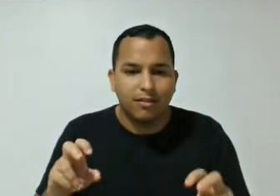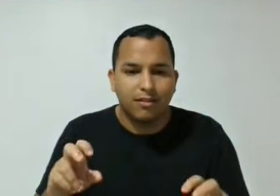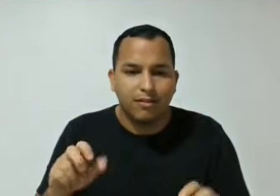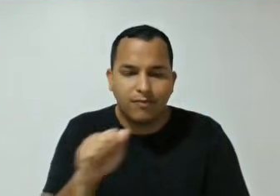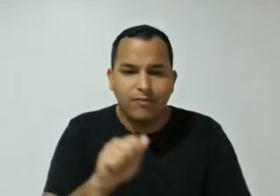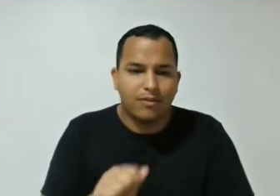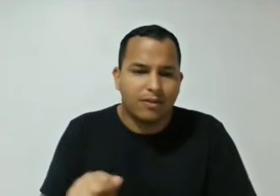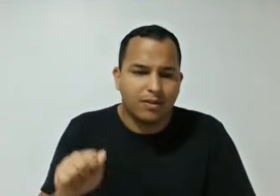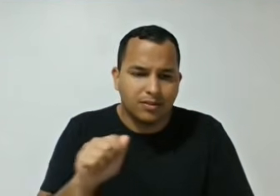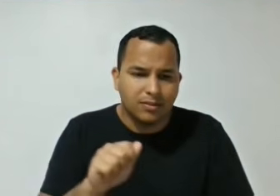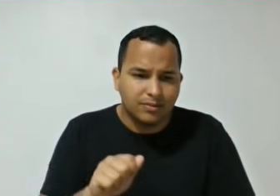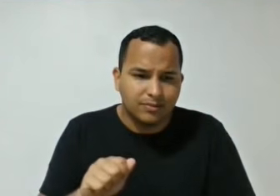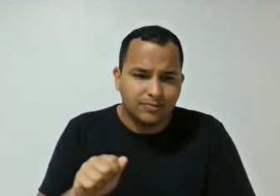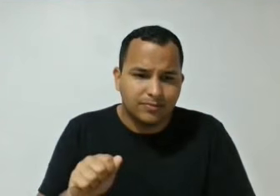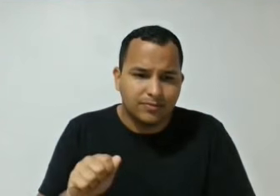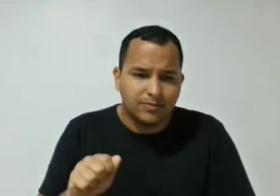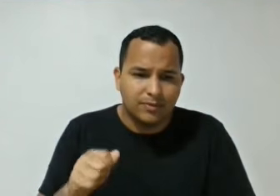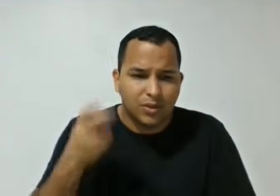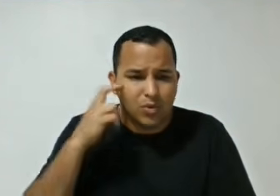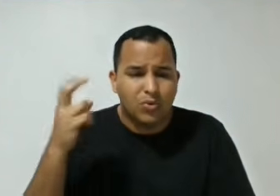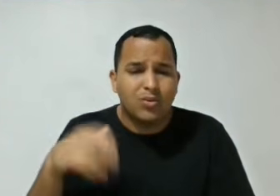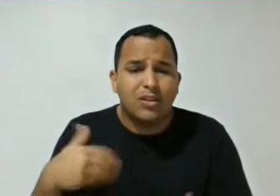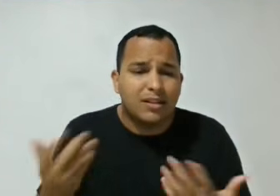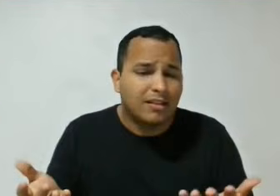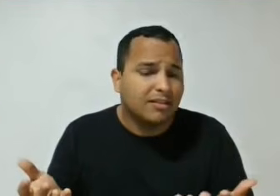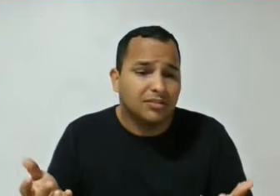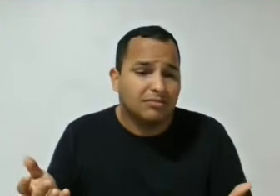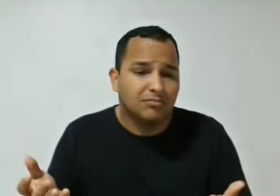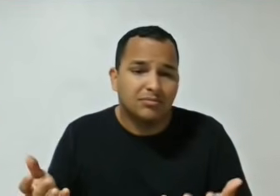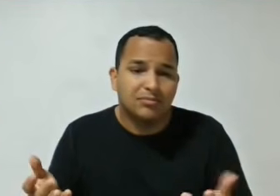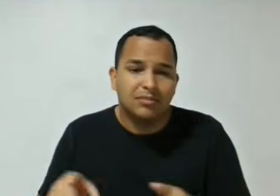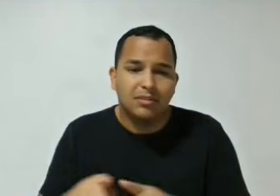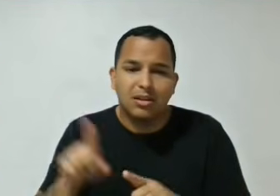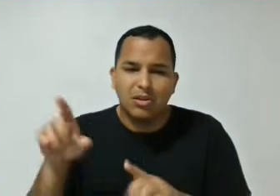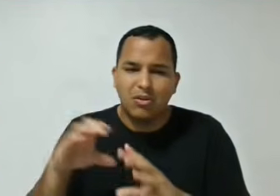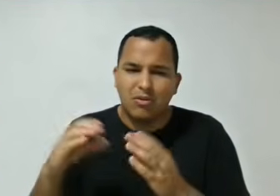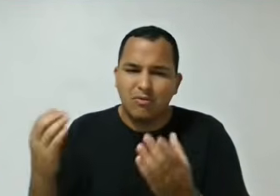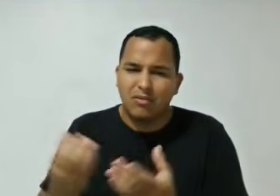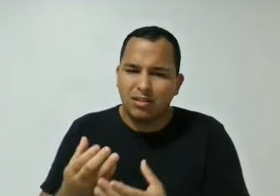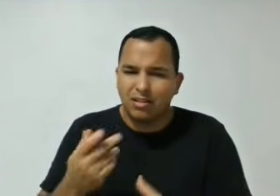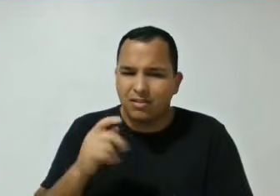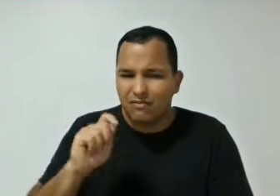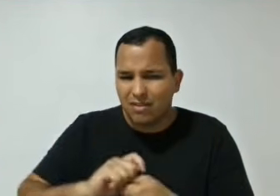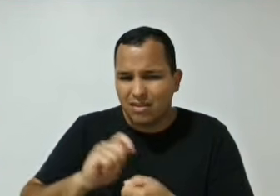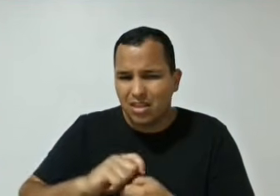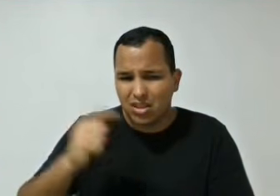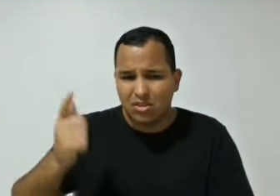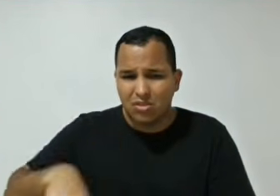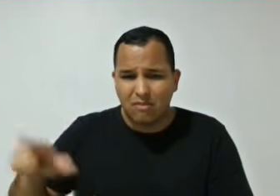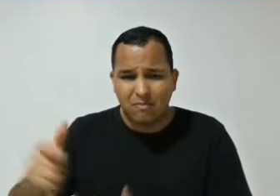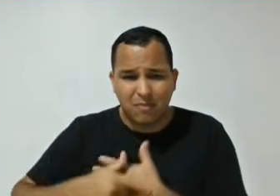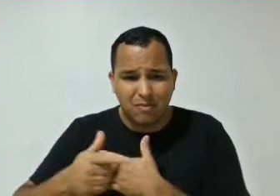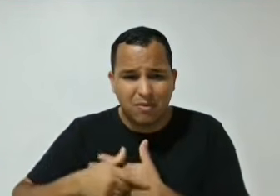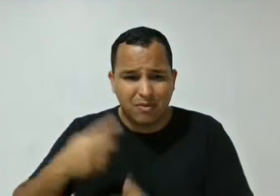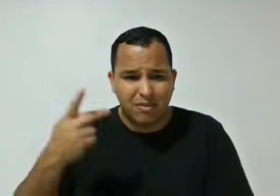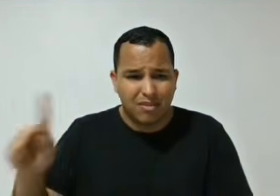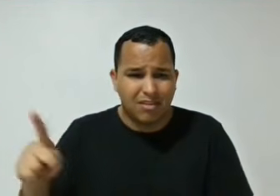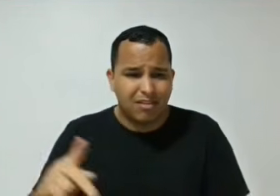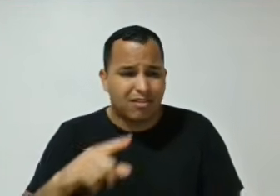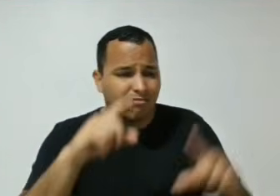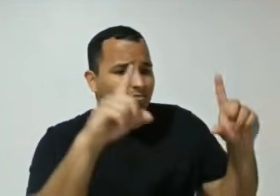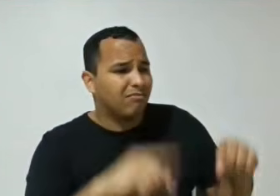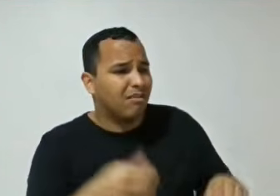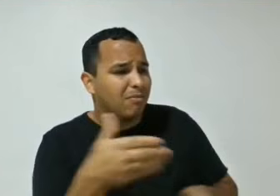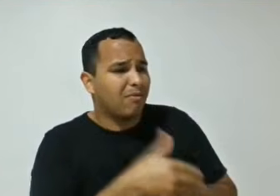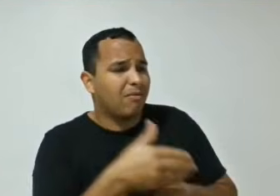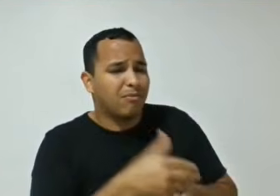anos. Que cultura é essa? Será que a conferência vai de novo fazer o papel que ela fez nos últimos anos, que é a baixíssima participação popular e a participação do servidor,